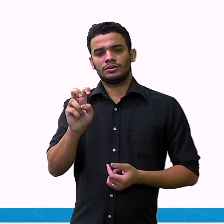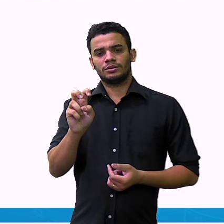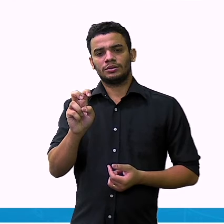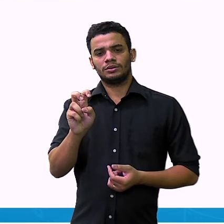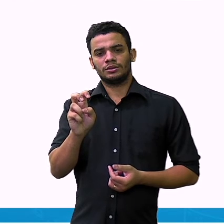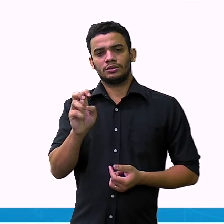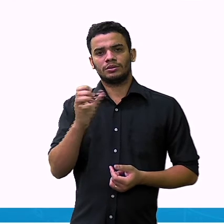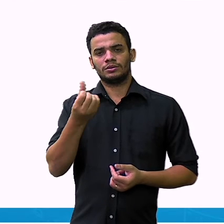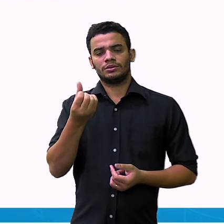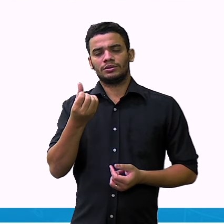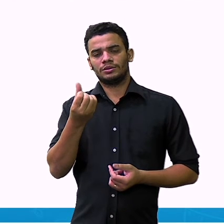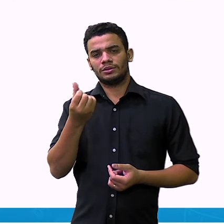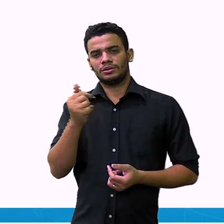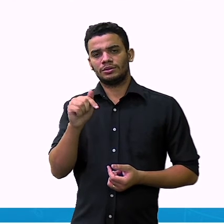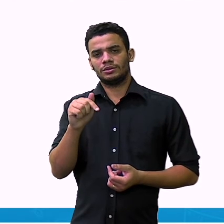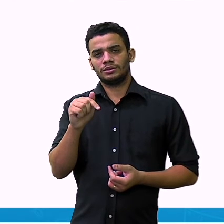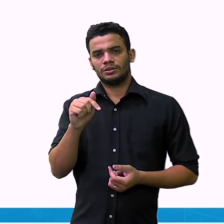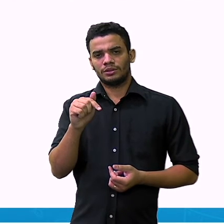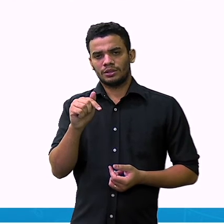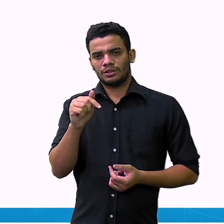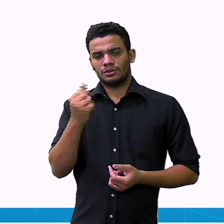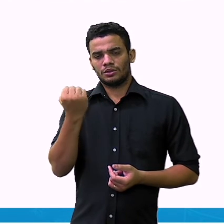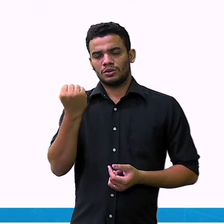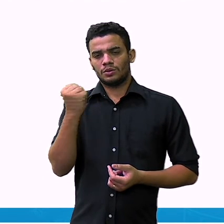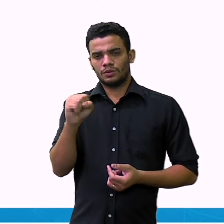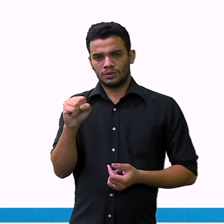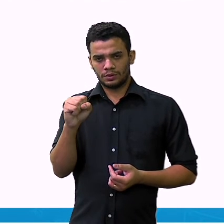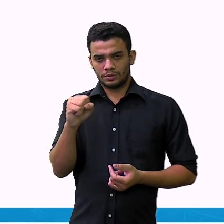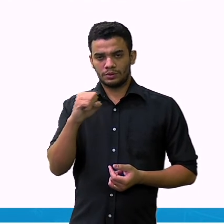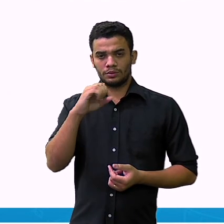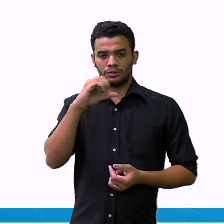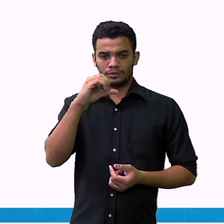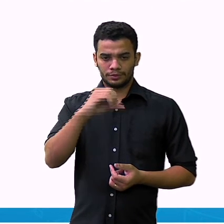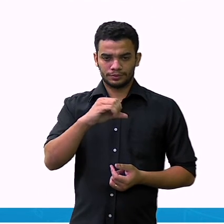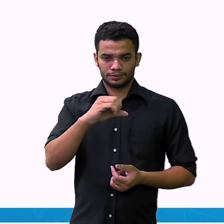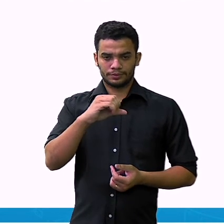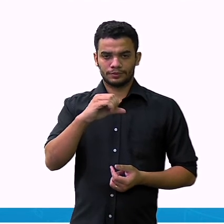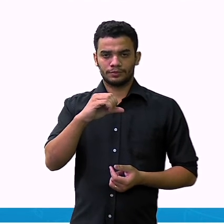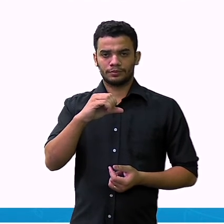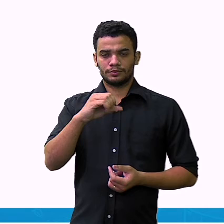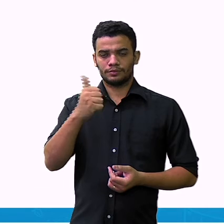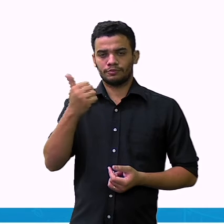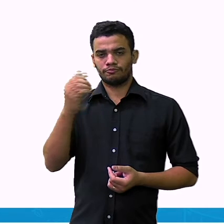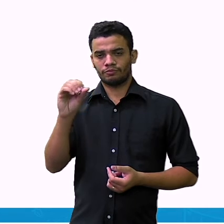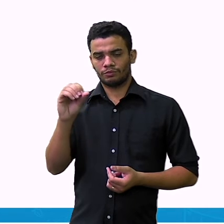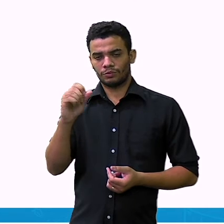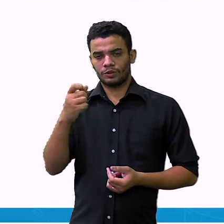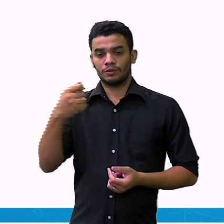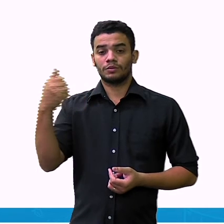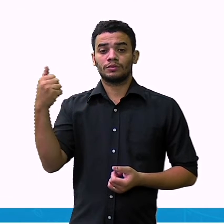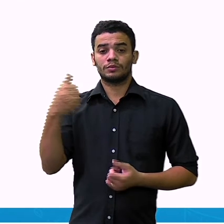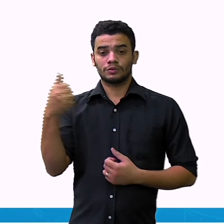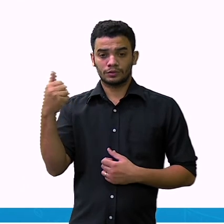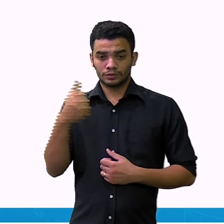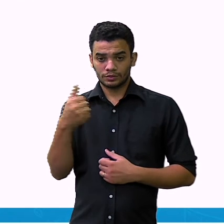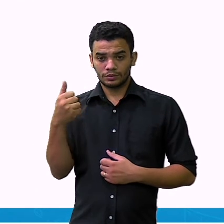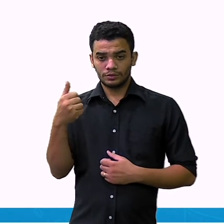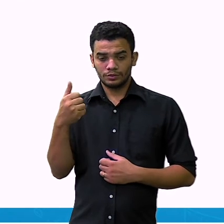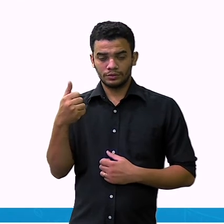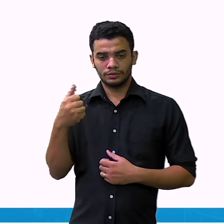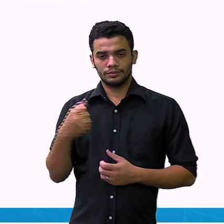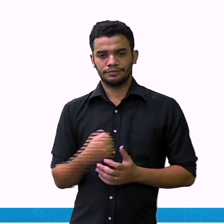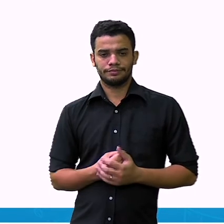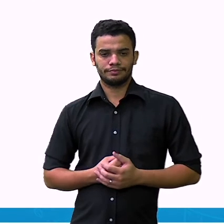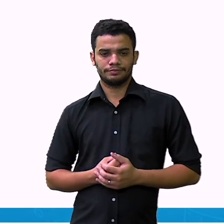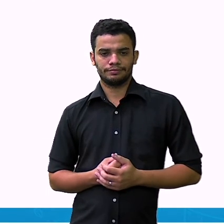4, 5, 6, 7, 8, 9, 10,